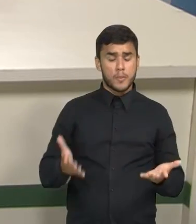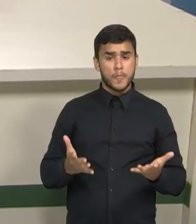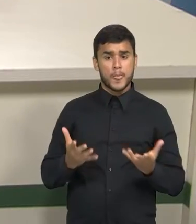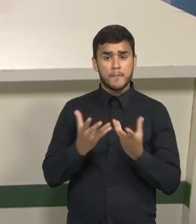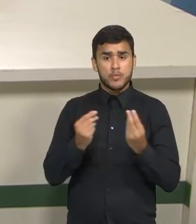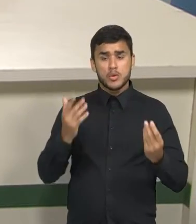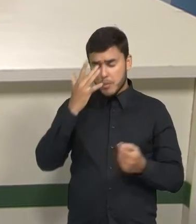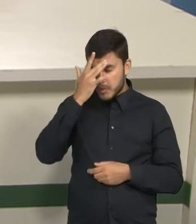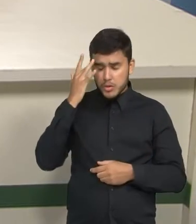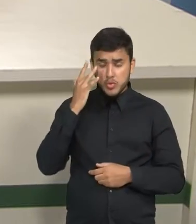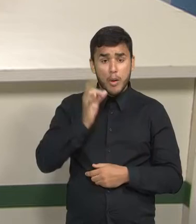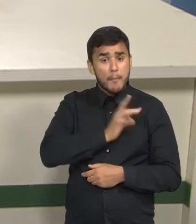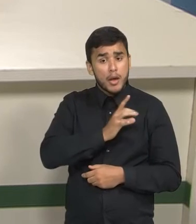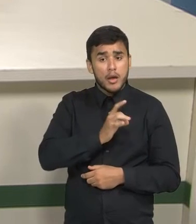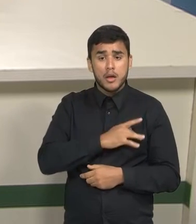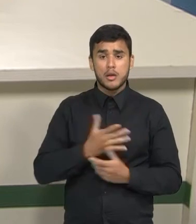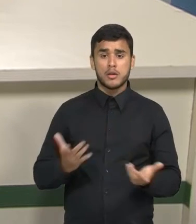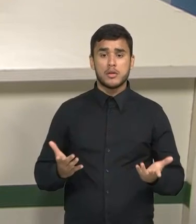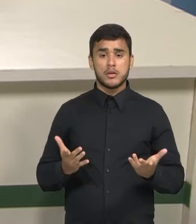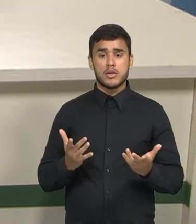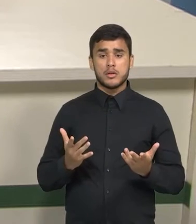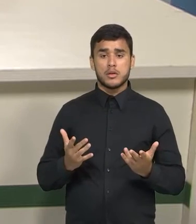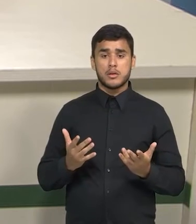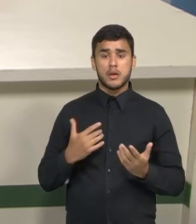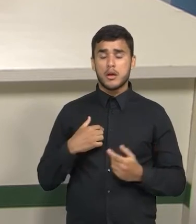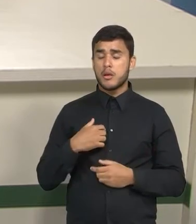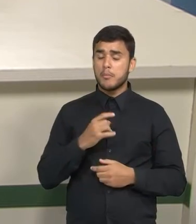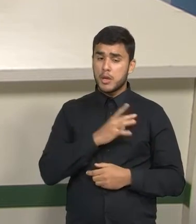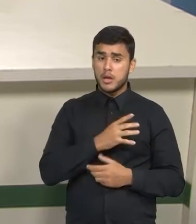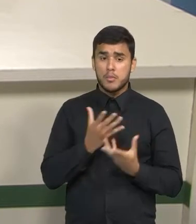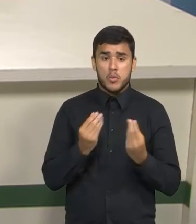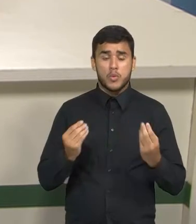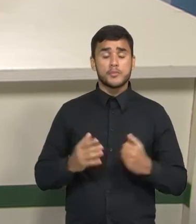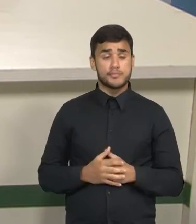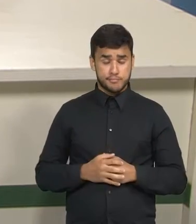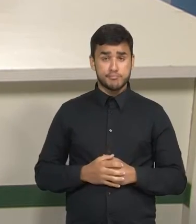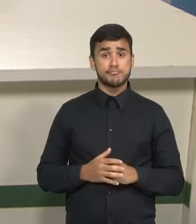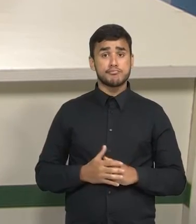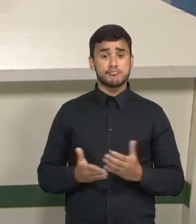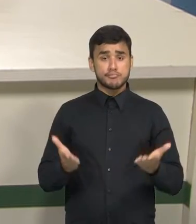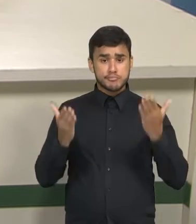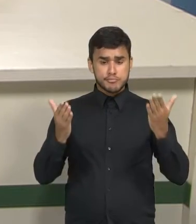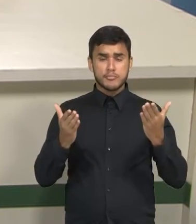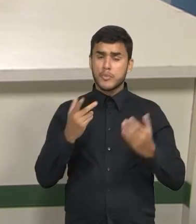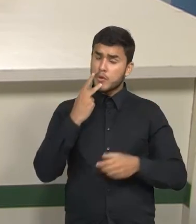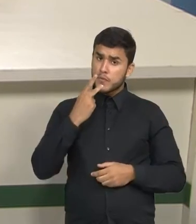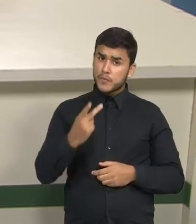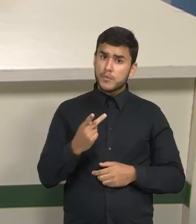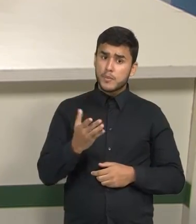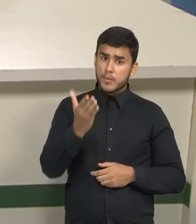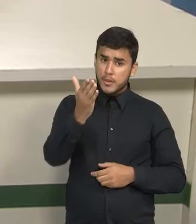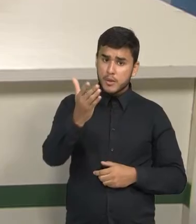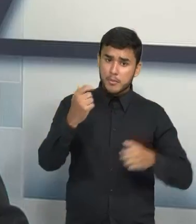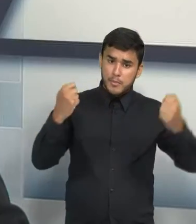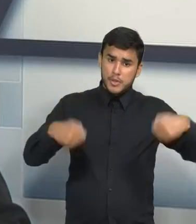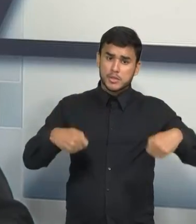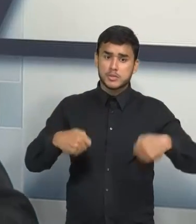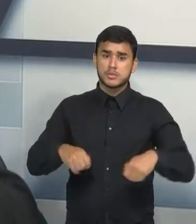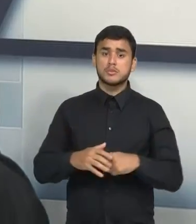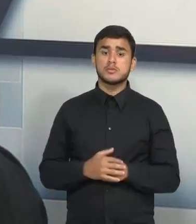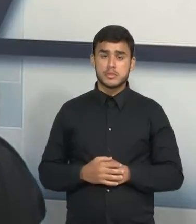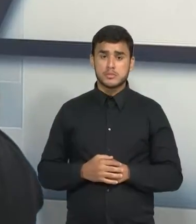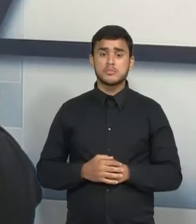à noite com medo e não saem de casa durante o dia com medo. Resumindo o programa, nós estamos cobrando dos senhores ética,